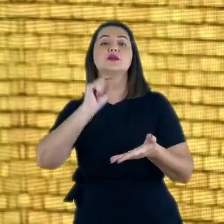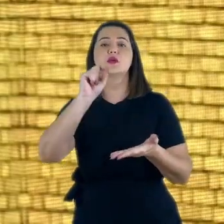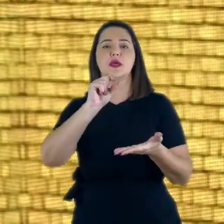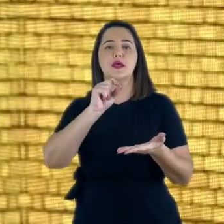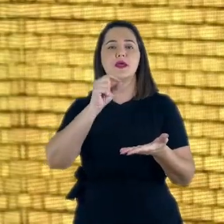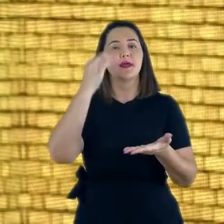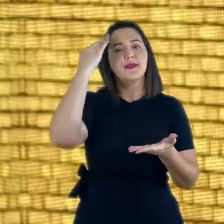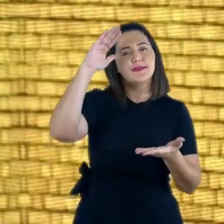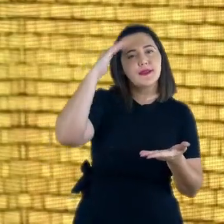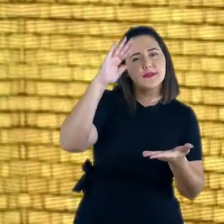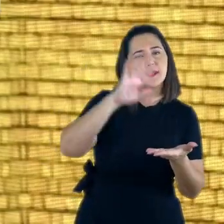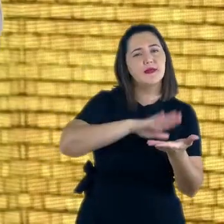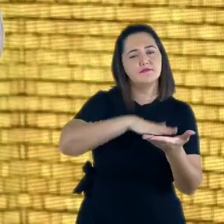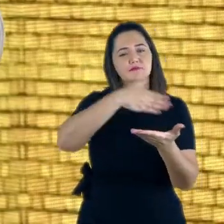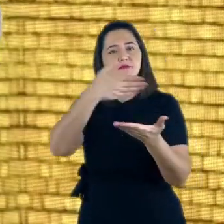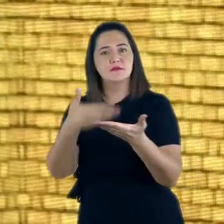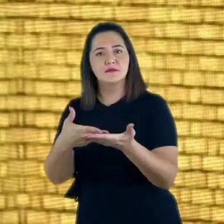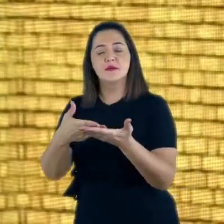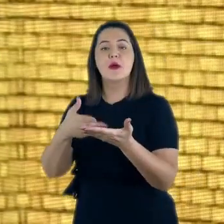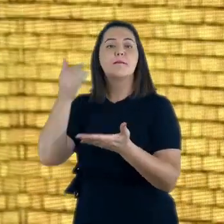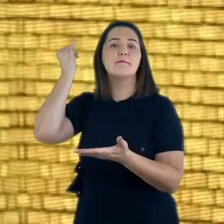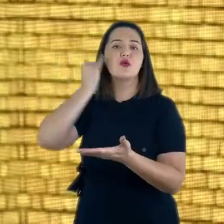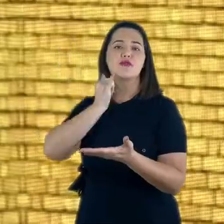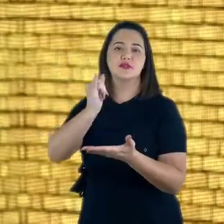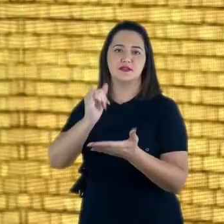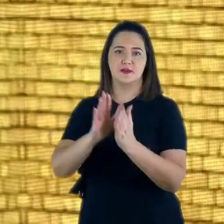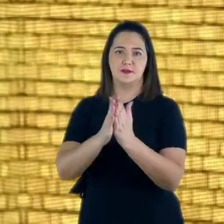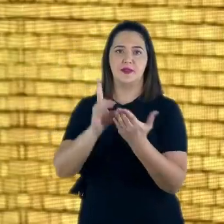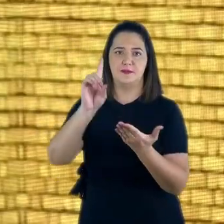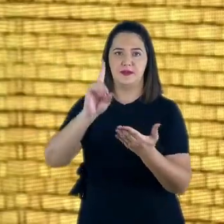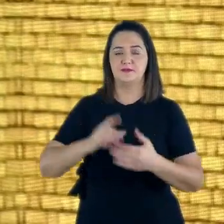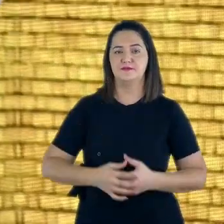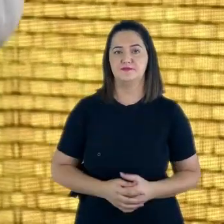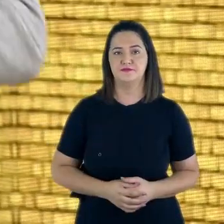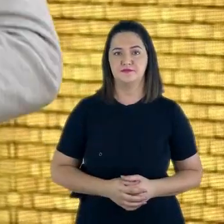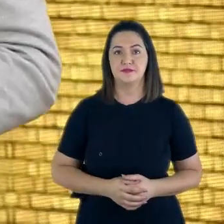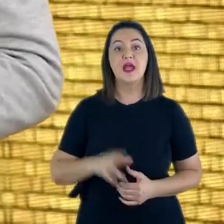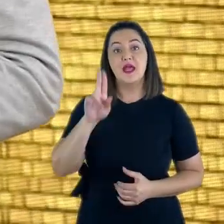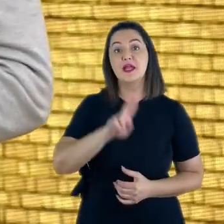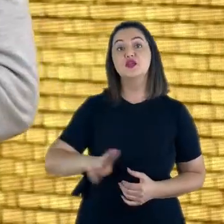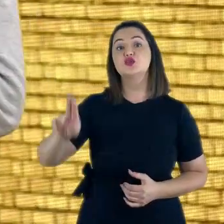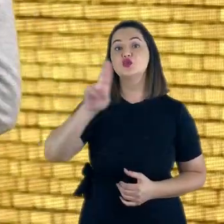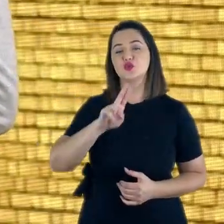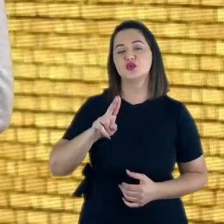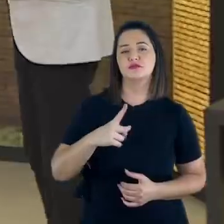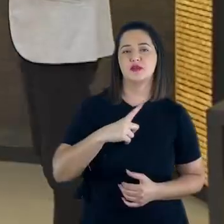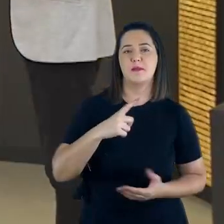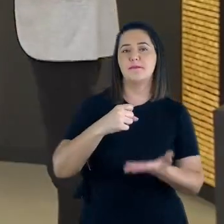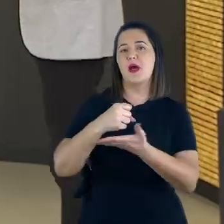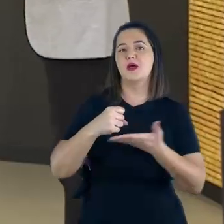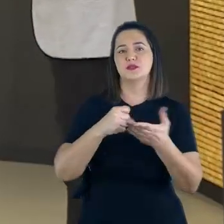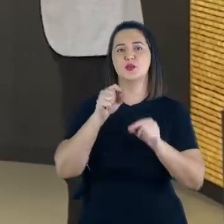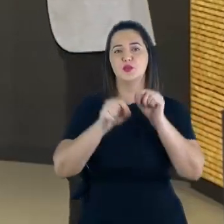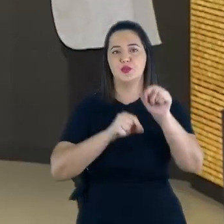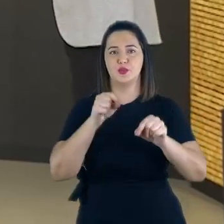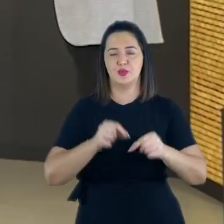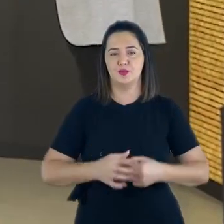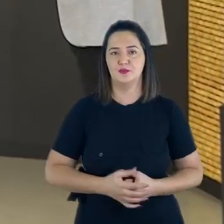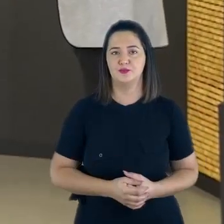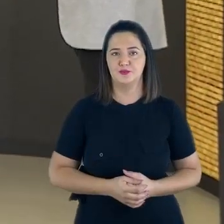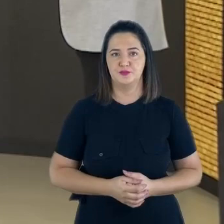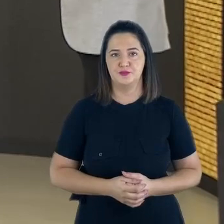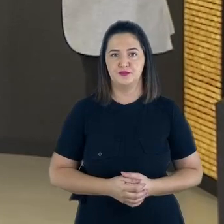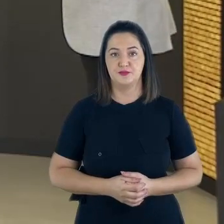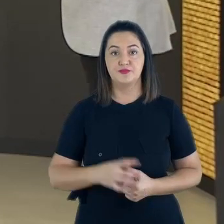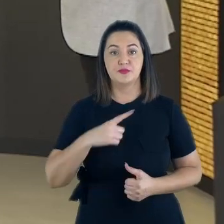da Bíblia. E para apoiar esse princípio, eles usam os seguintes argumentos que eu vou colocar para você aqui no quadro.